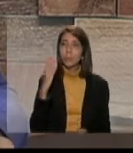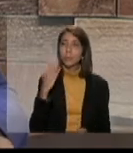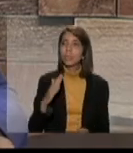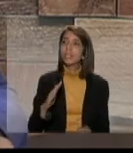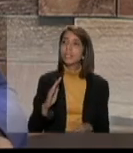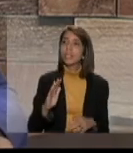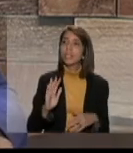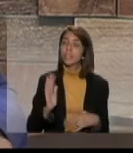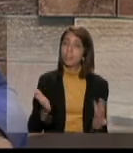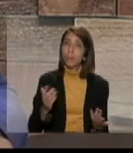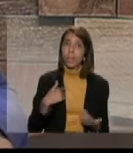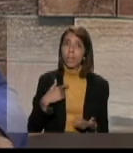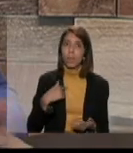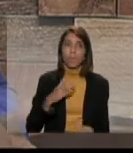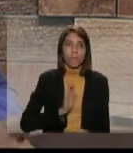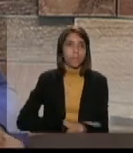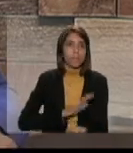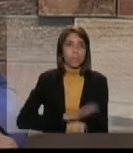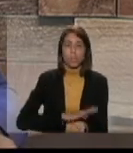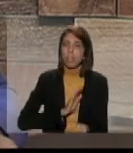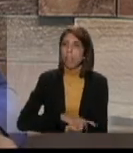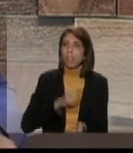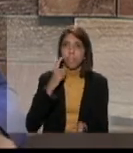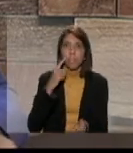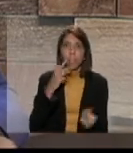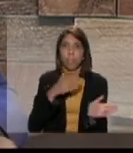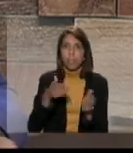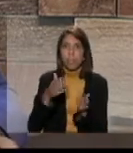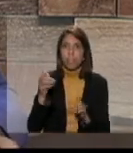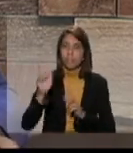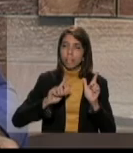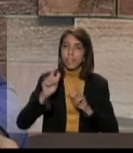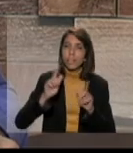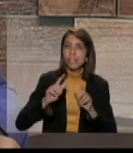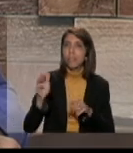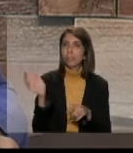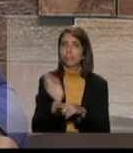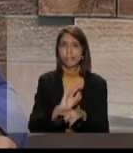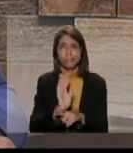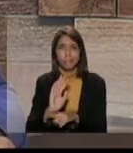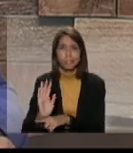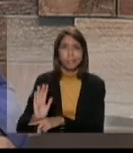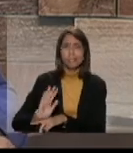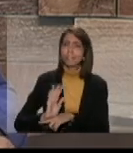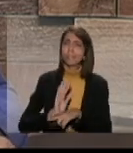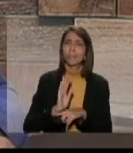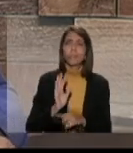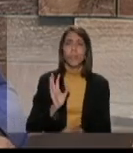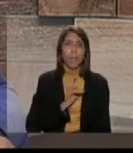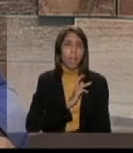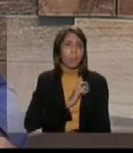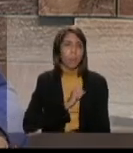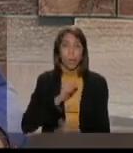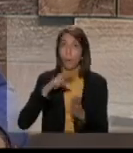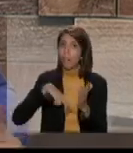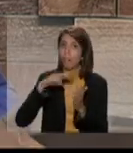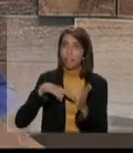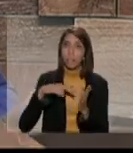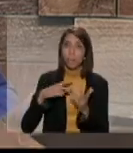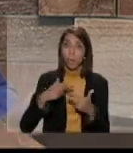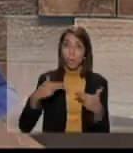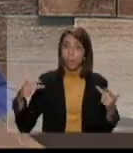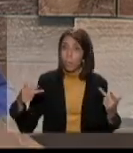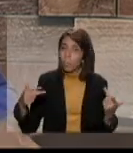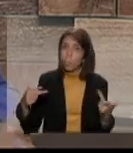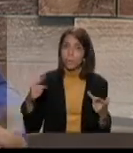boas entendeu então eu sou viciado em seriados por exemplo sou viciada em cinema eu adoro ler